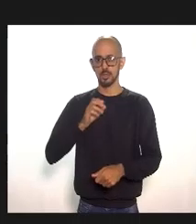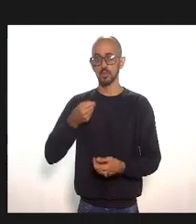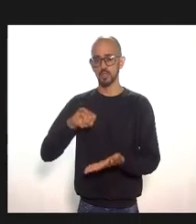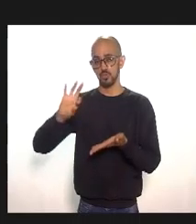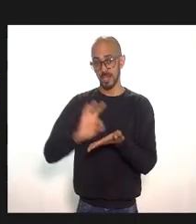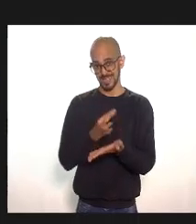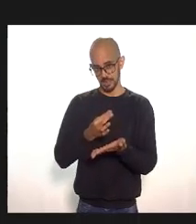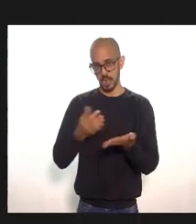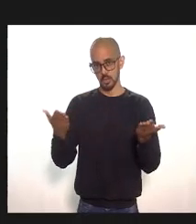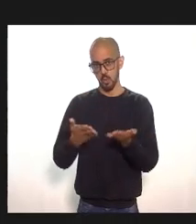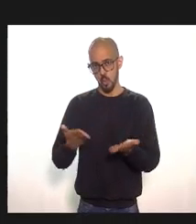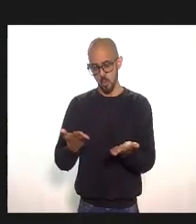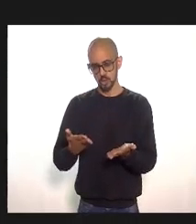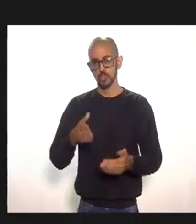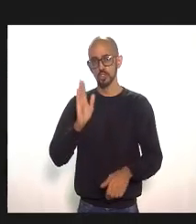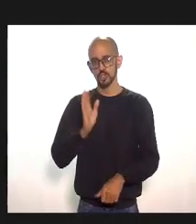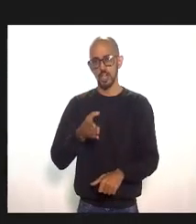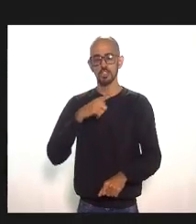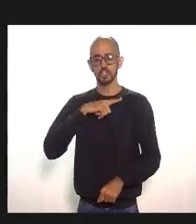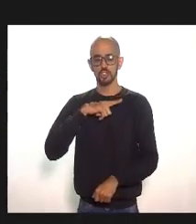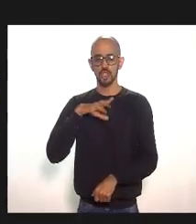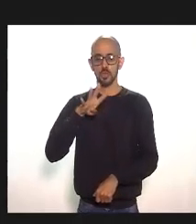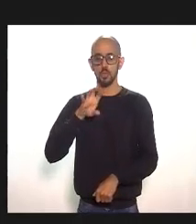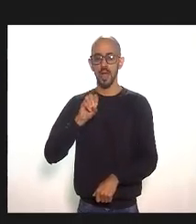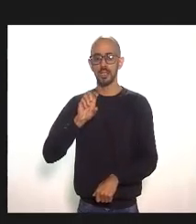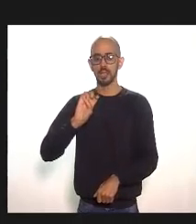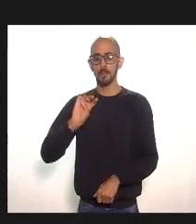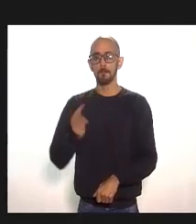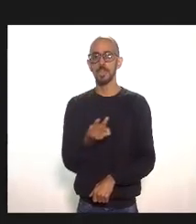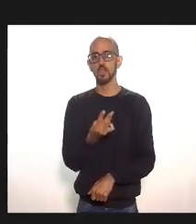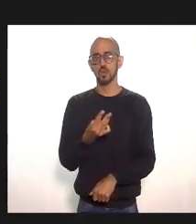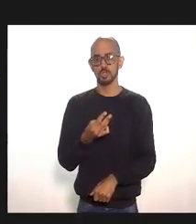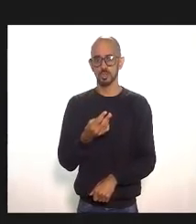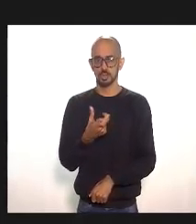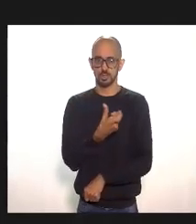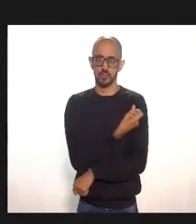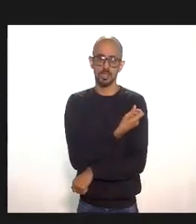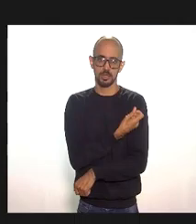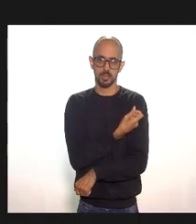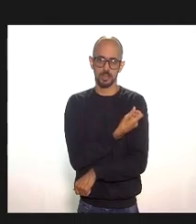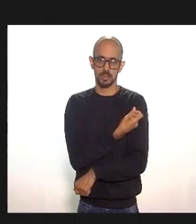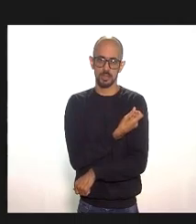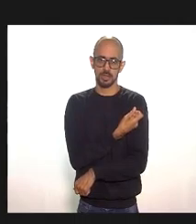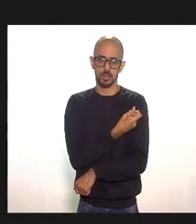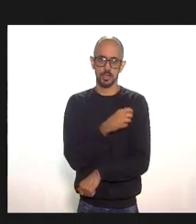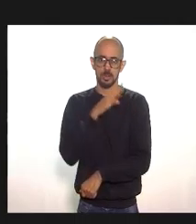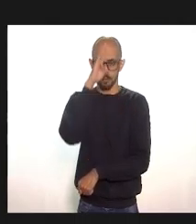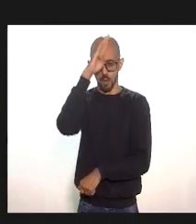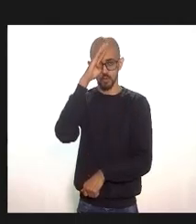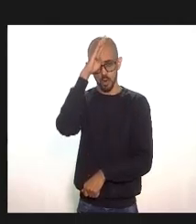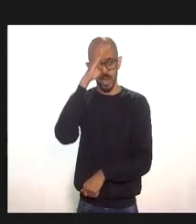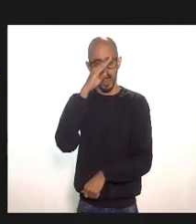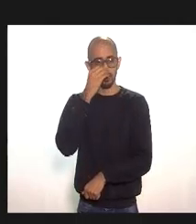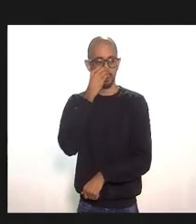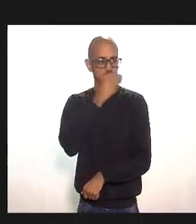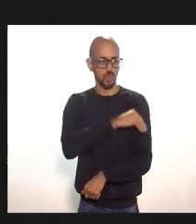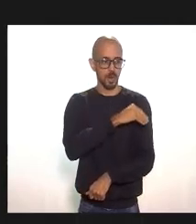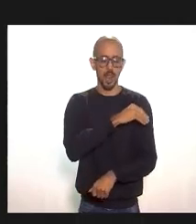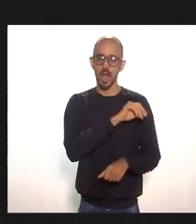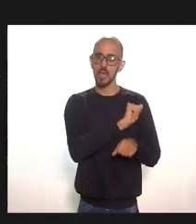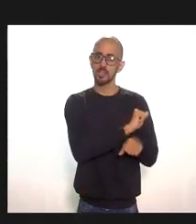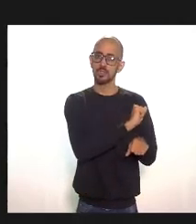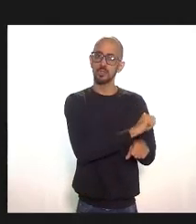ocasião, hoje já teria recebido 40 milhões de doses da Pfizer. O governo Bolsonaro deu um chá de cadeira, deixou os representantes da